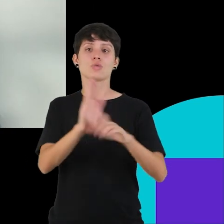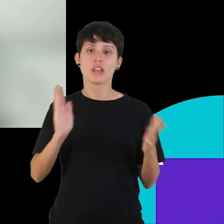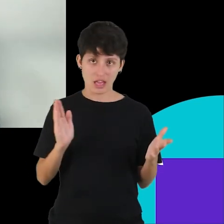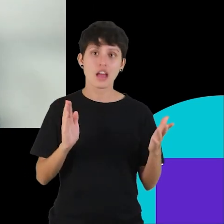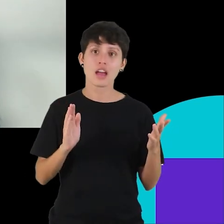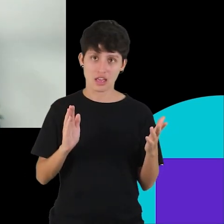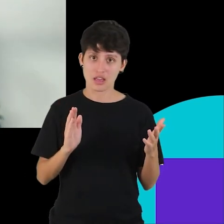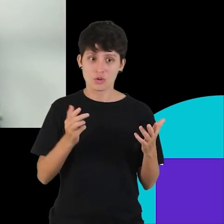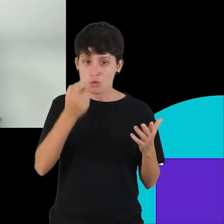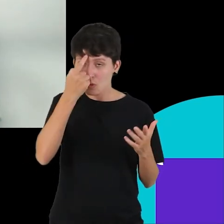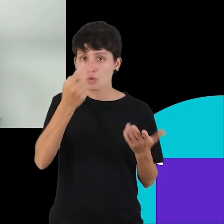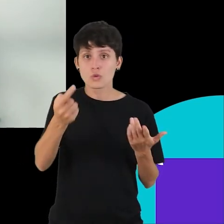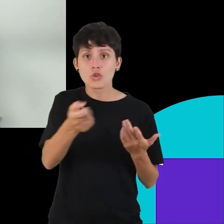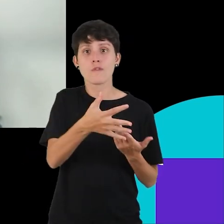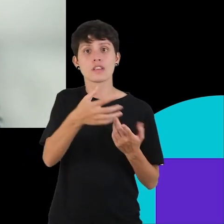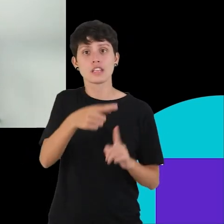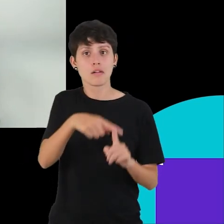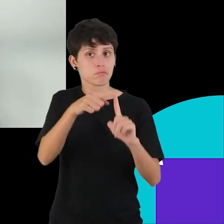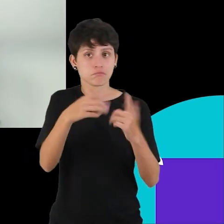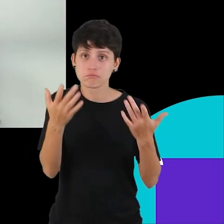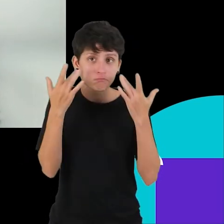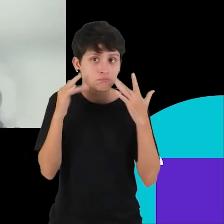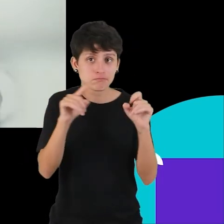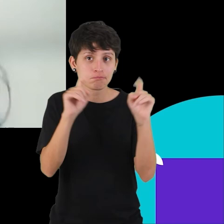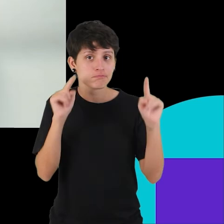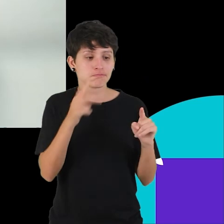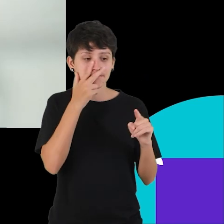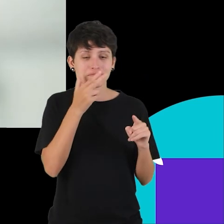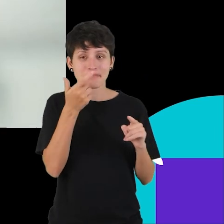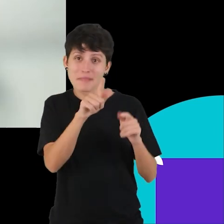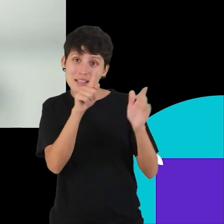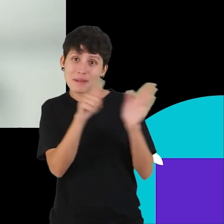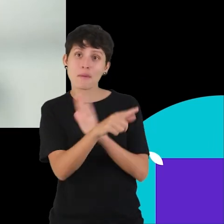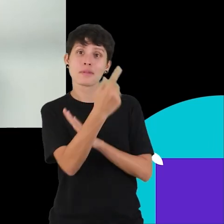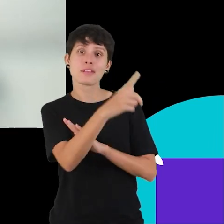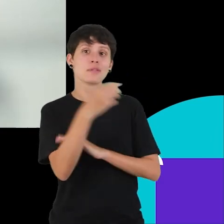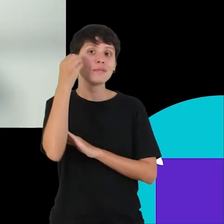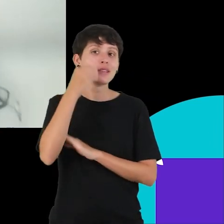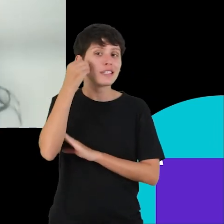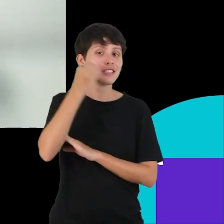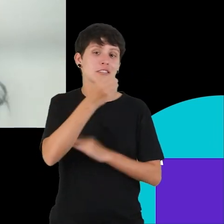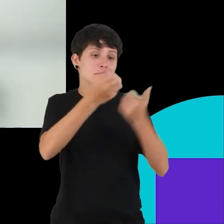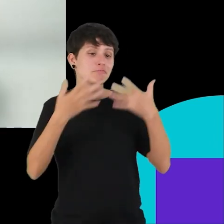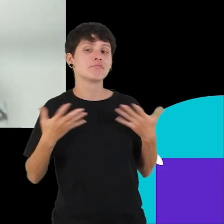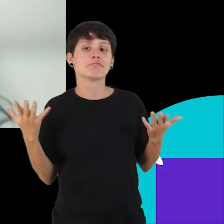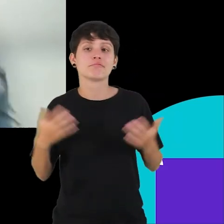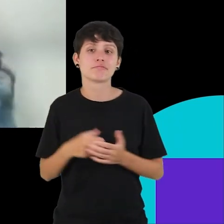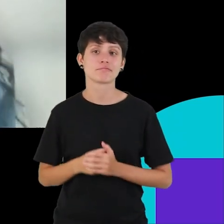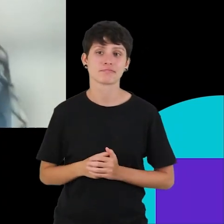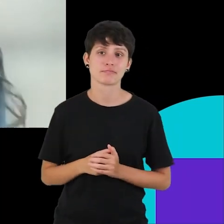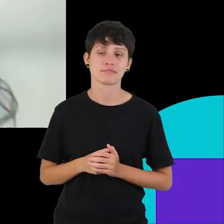tal, tô gostando bastante do workshop, obrigada, Bruno. E quando a gente começa a pensar em